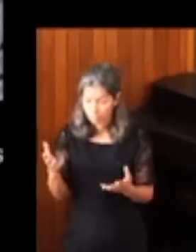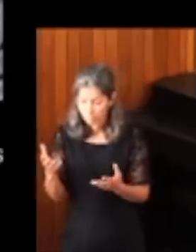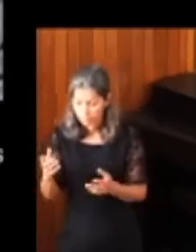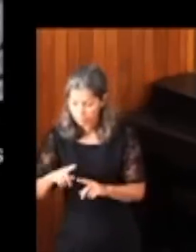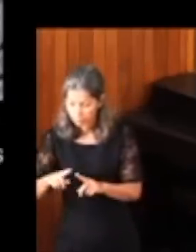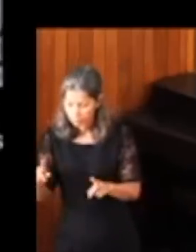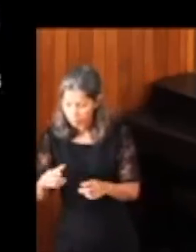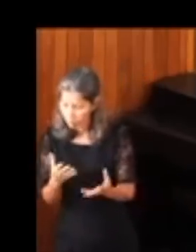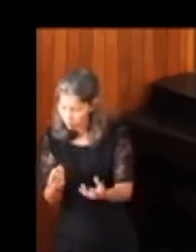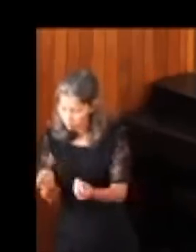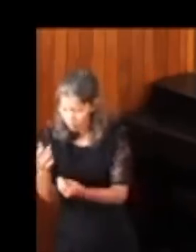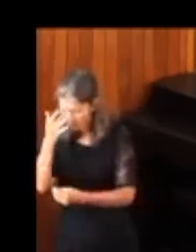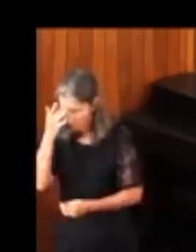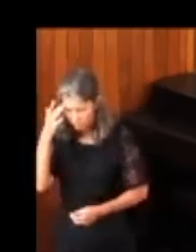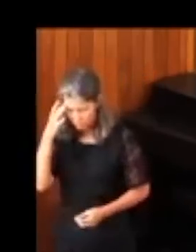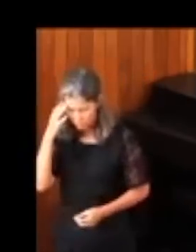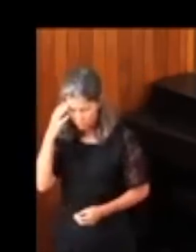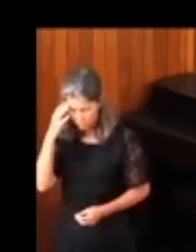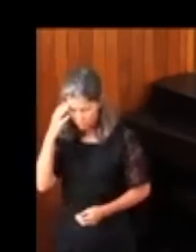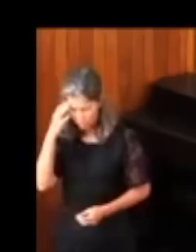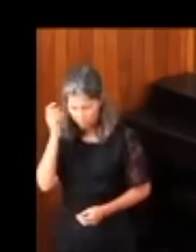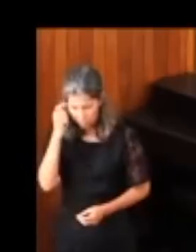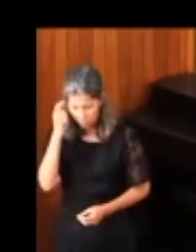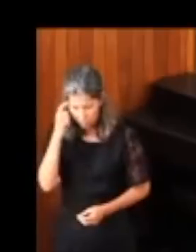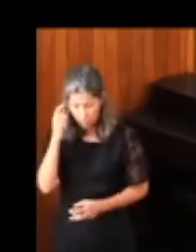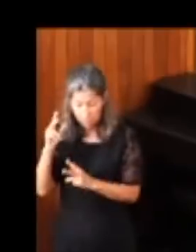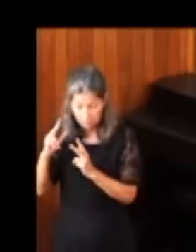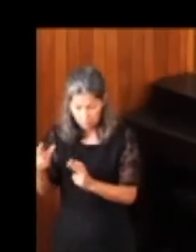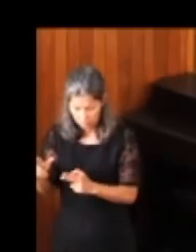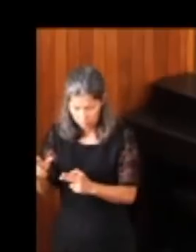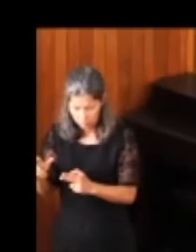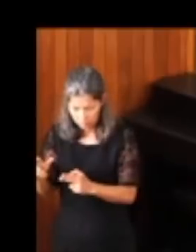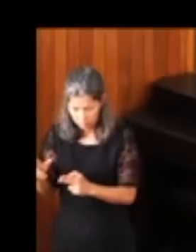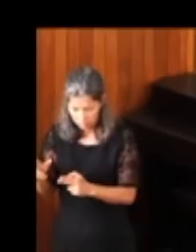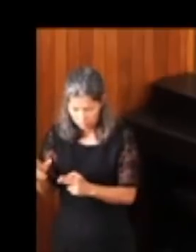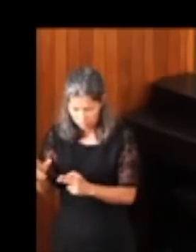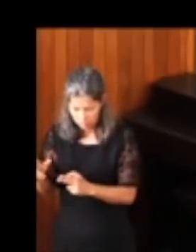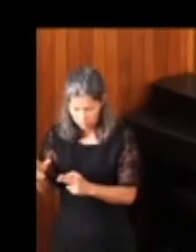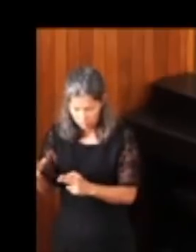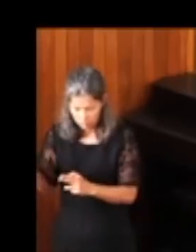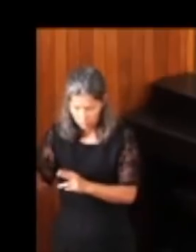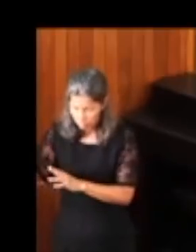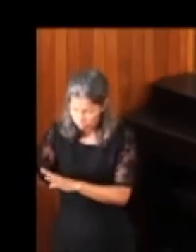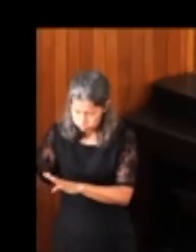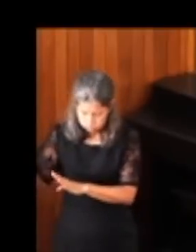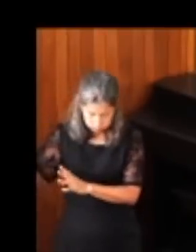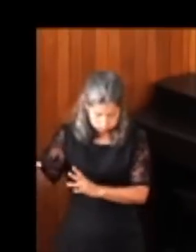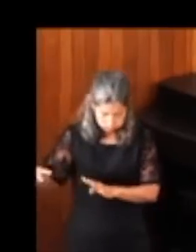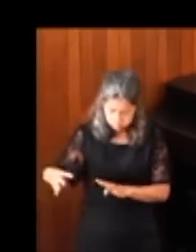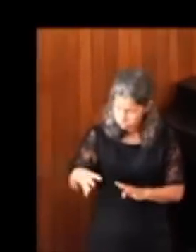11. Né? Uma reação à pregação de Deus. Vamos ler aqui esse texto na tela.